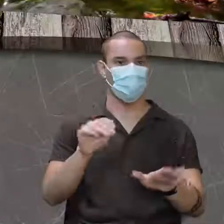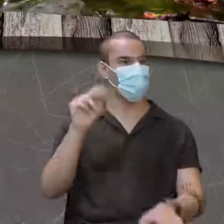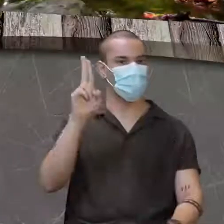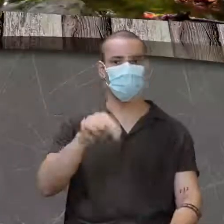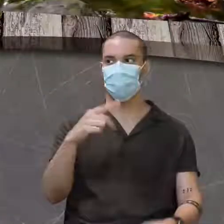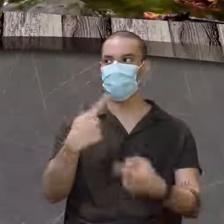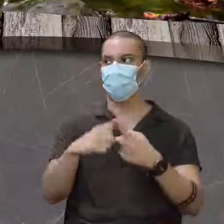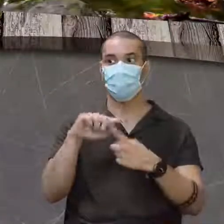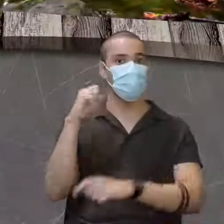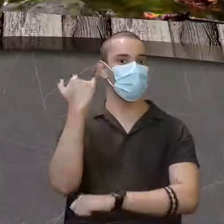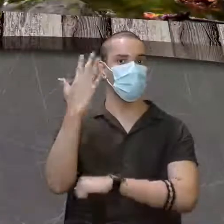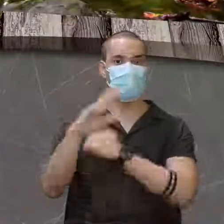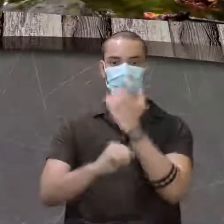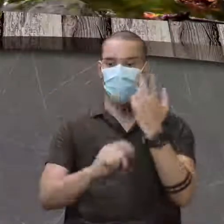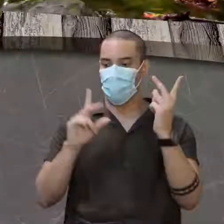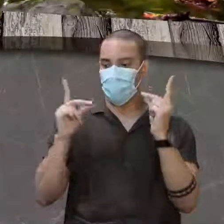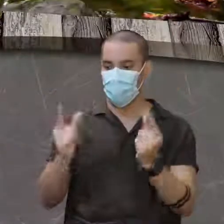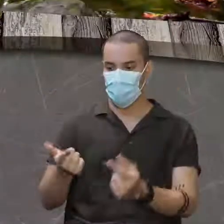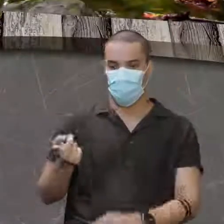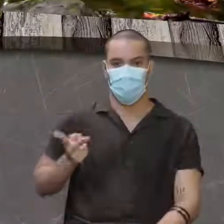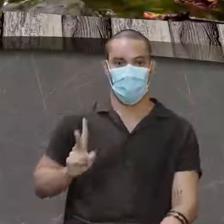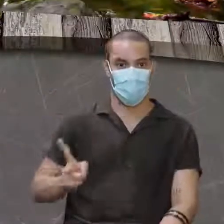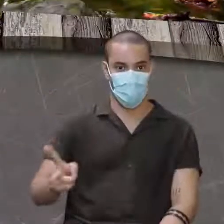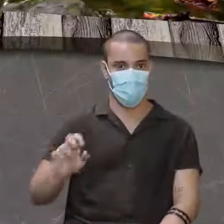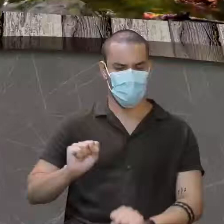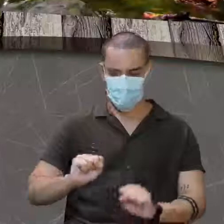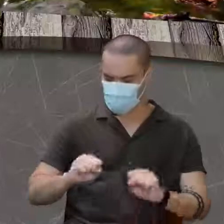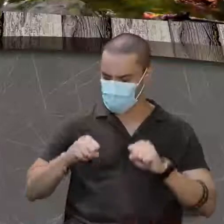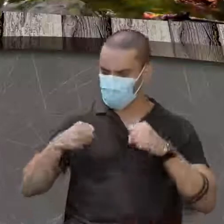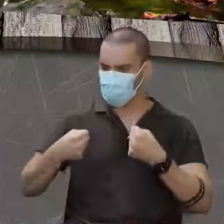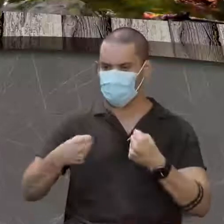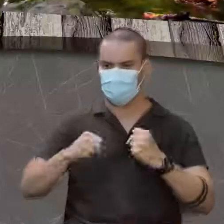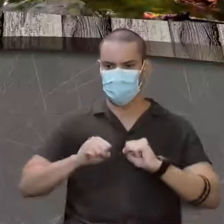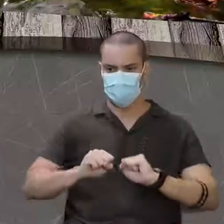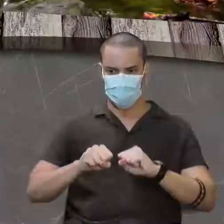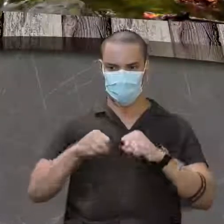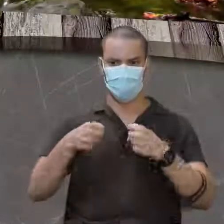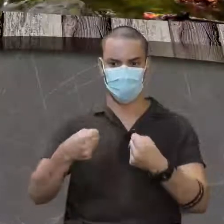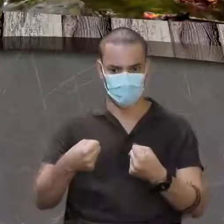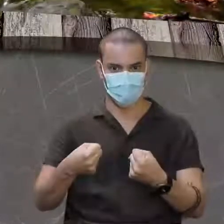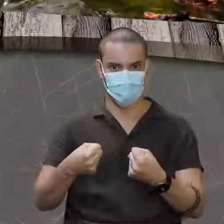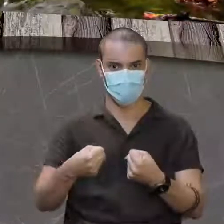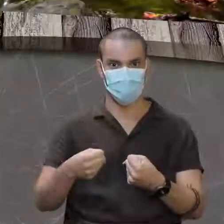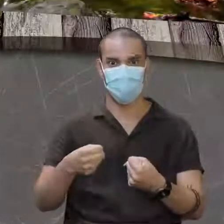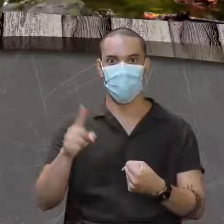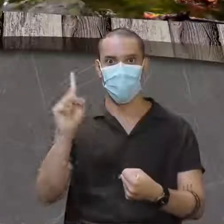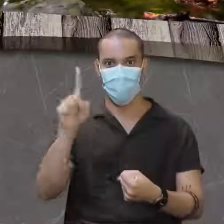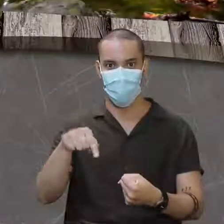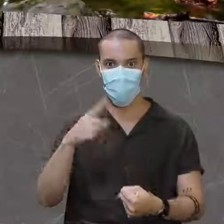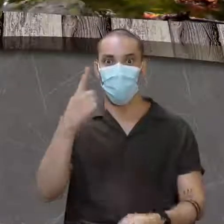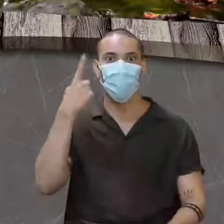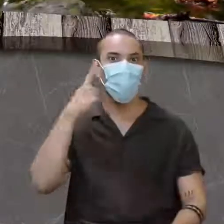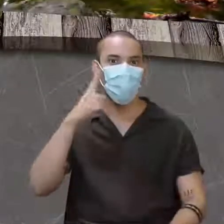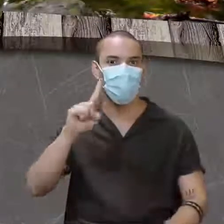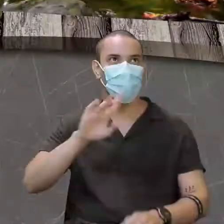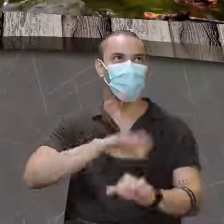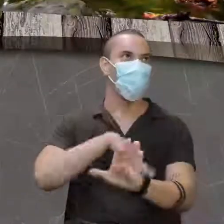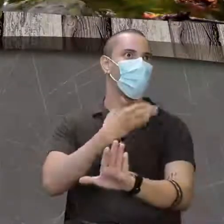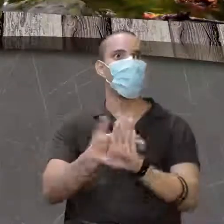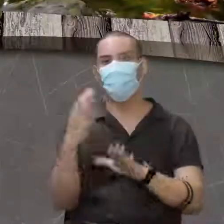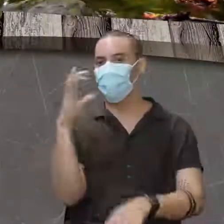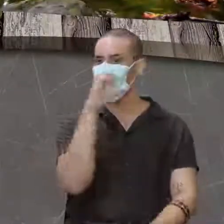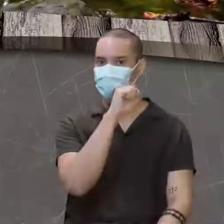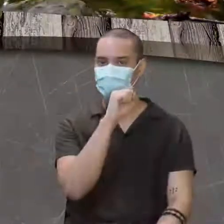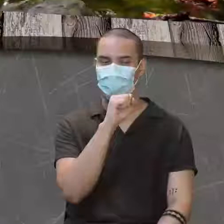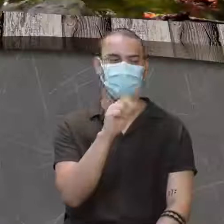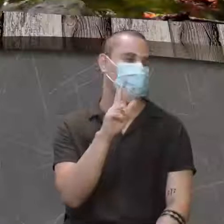A natureza não desiste nunca. Ela vai se esforçar para se erguer novamente. É da noite para o dia? Claro que não.